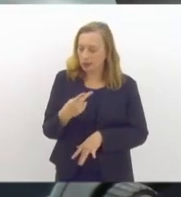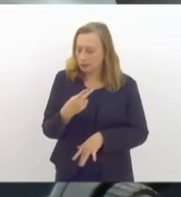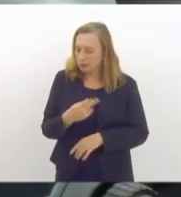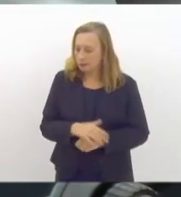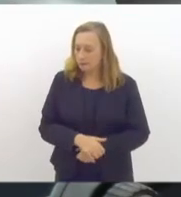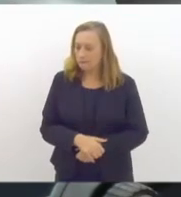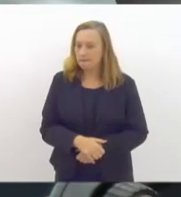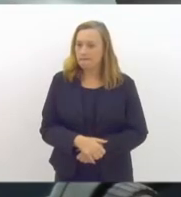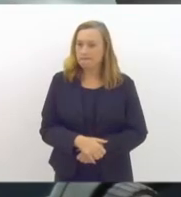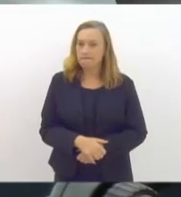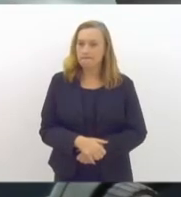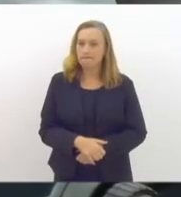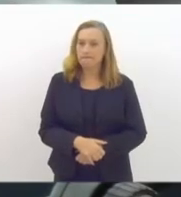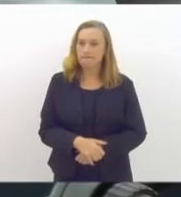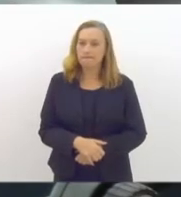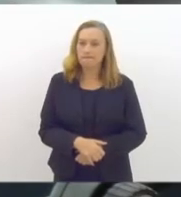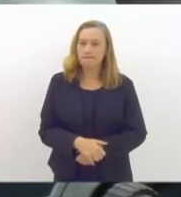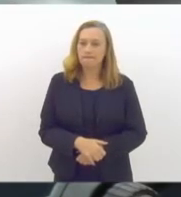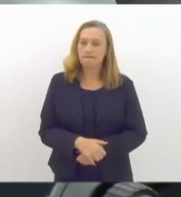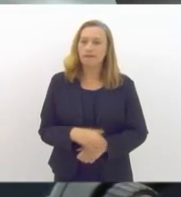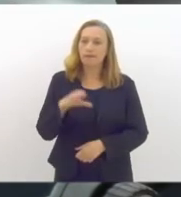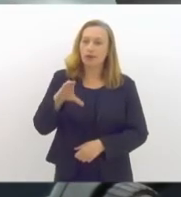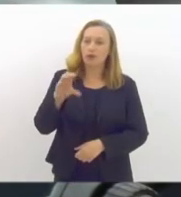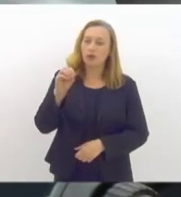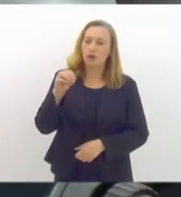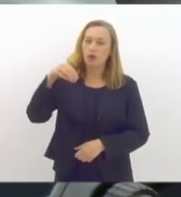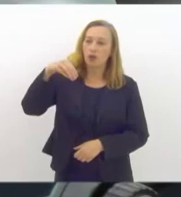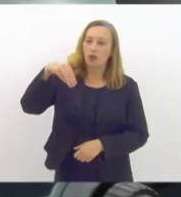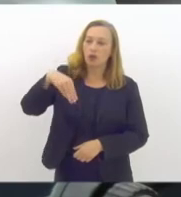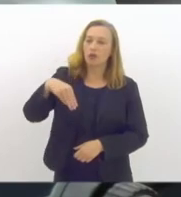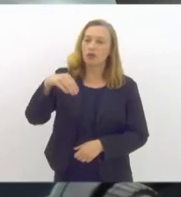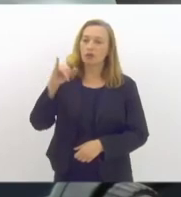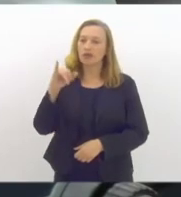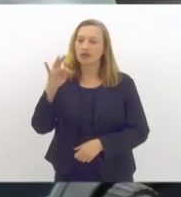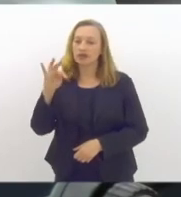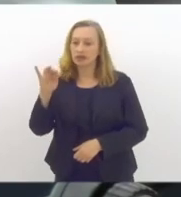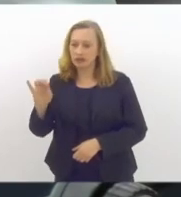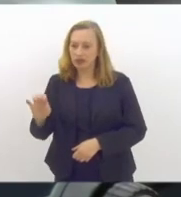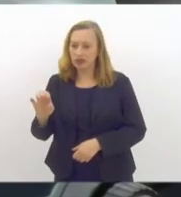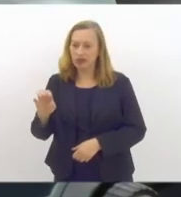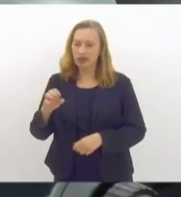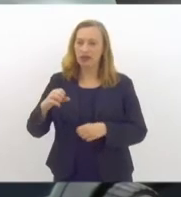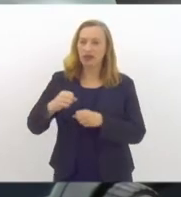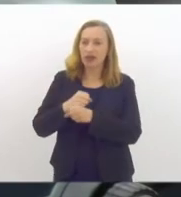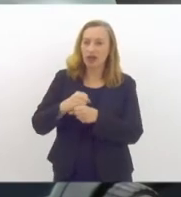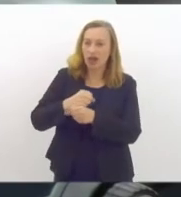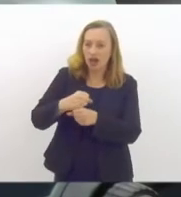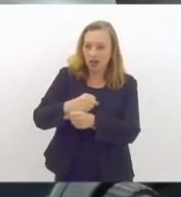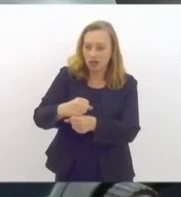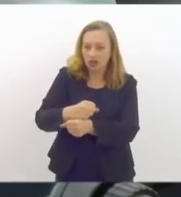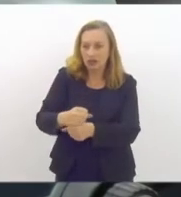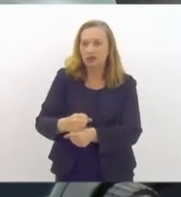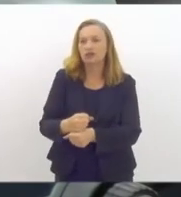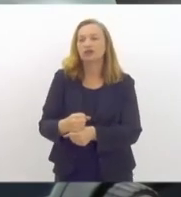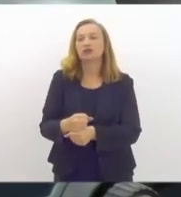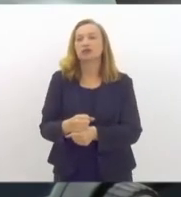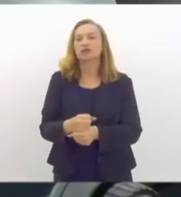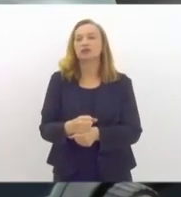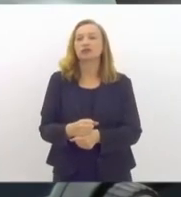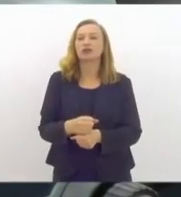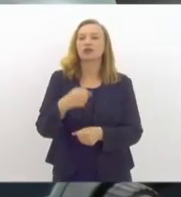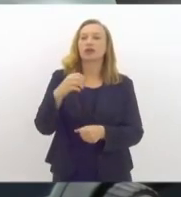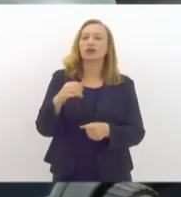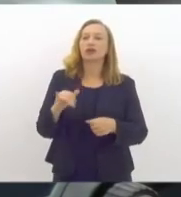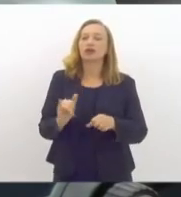marcar, o comitê já tem os seus longos aninhos de vida, o mecanismo fez 10